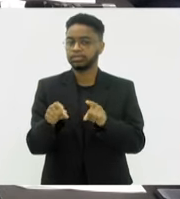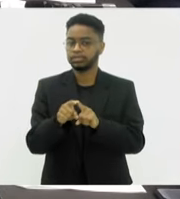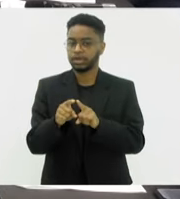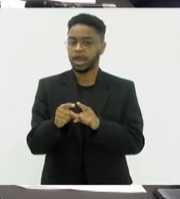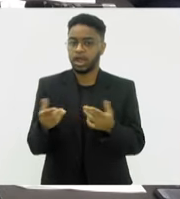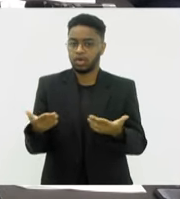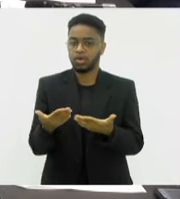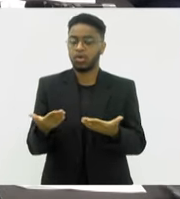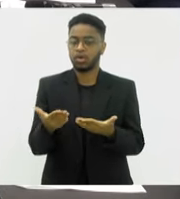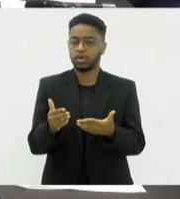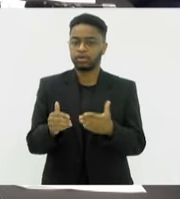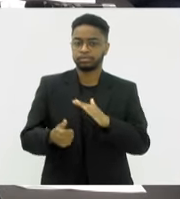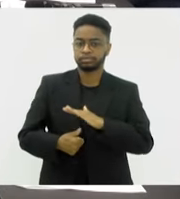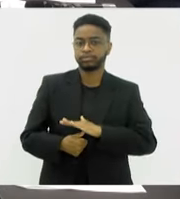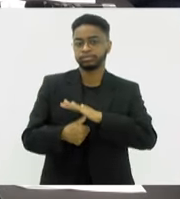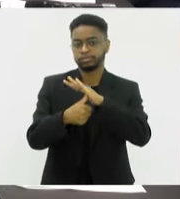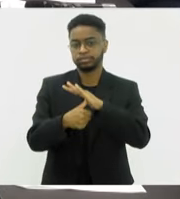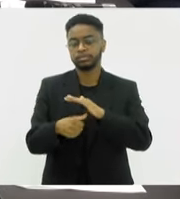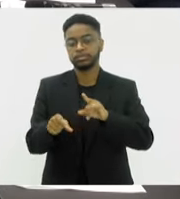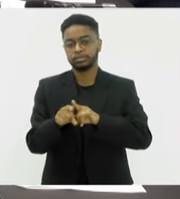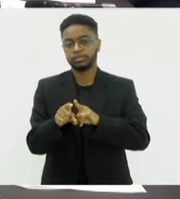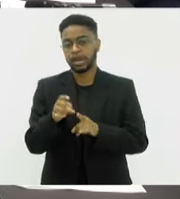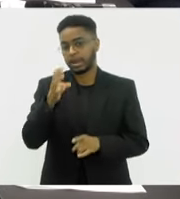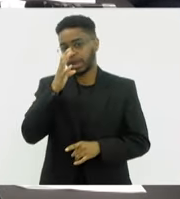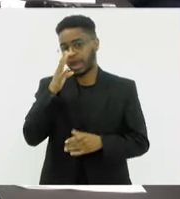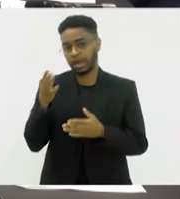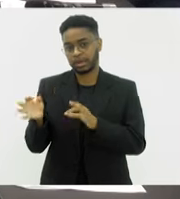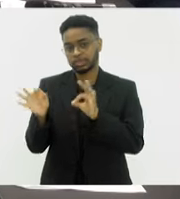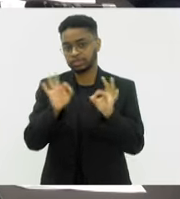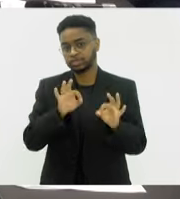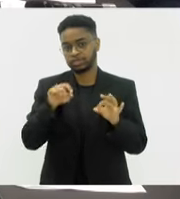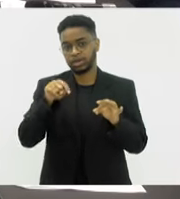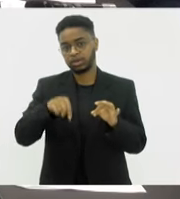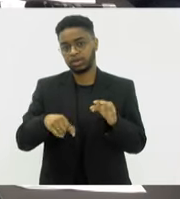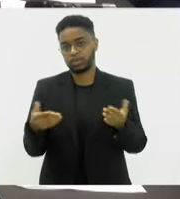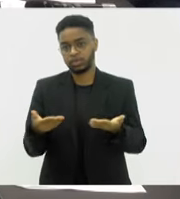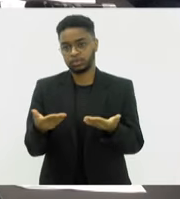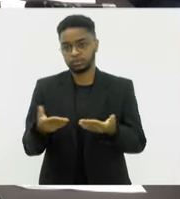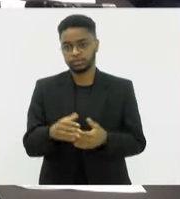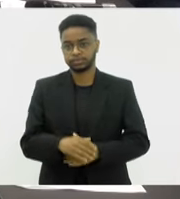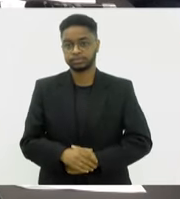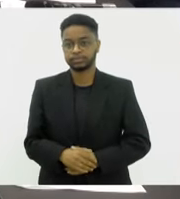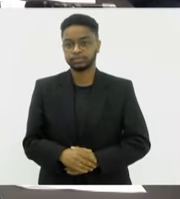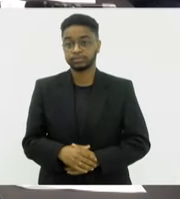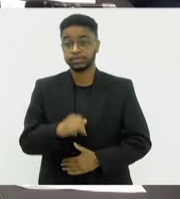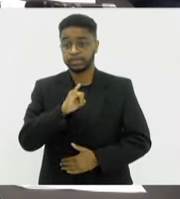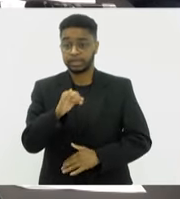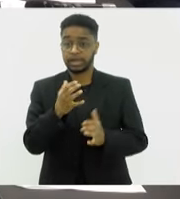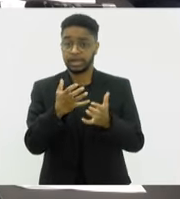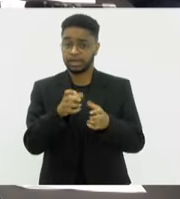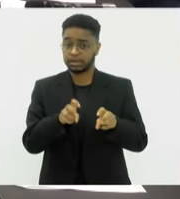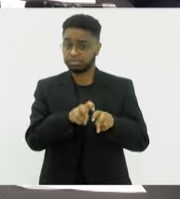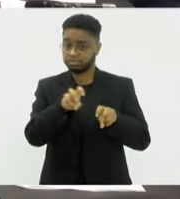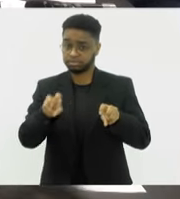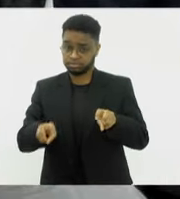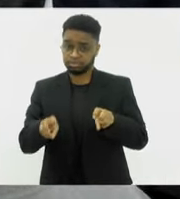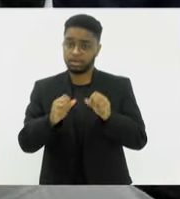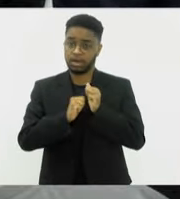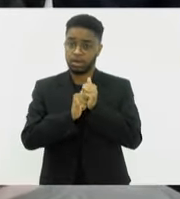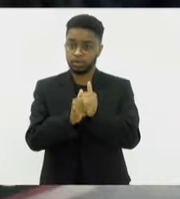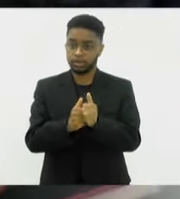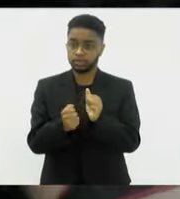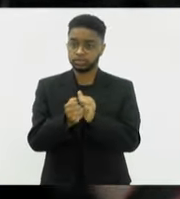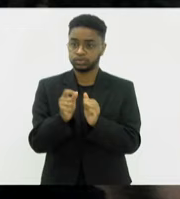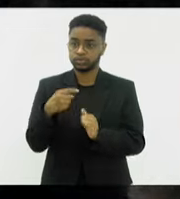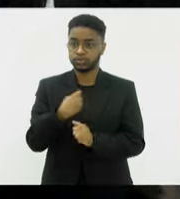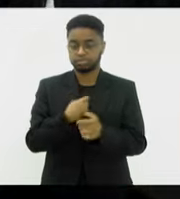reitoria agora. Enfim, está aqui nos prestigiando com a presença dela hoje. Se a senhora quiser tomar assento aqui para acompanhar conosco, fique